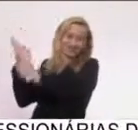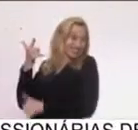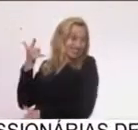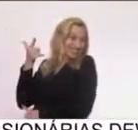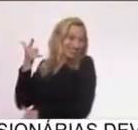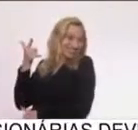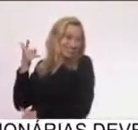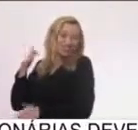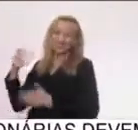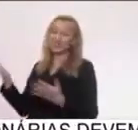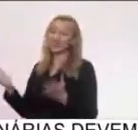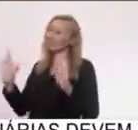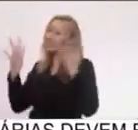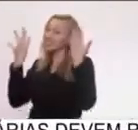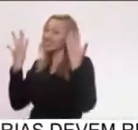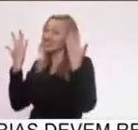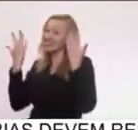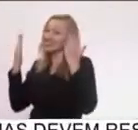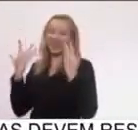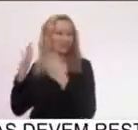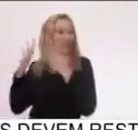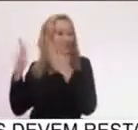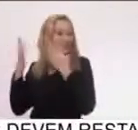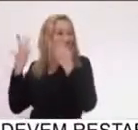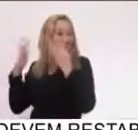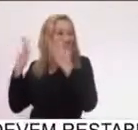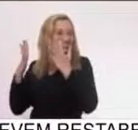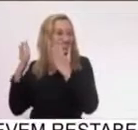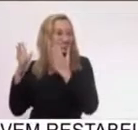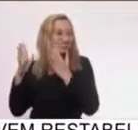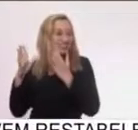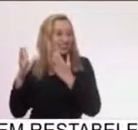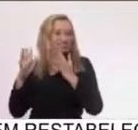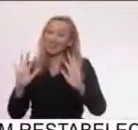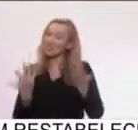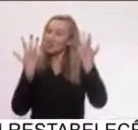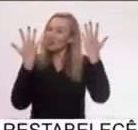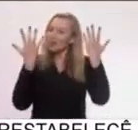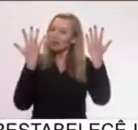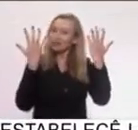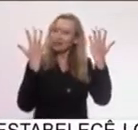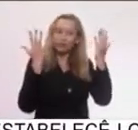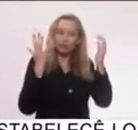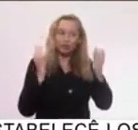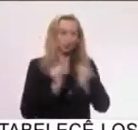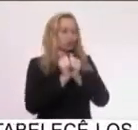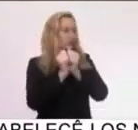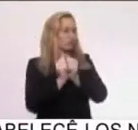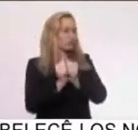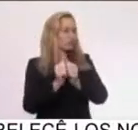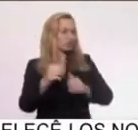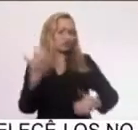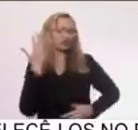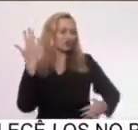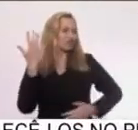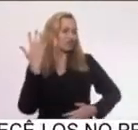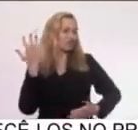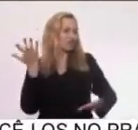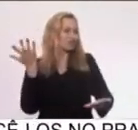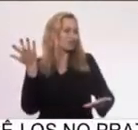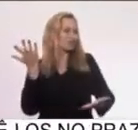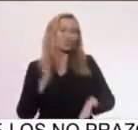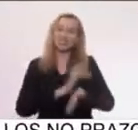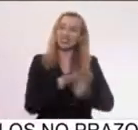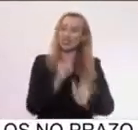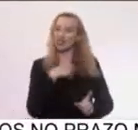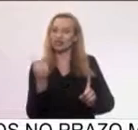regozijando, comemorando, aplaudindo, celebrando com esses facínoras que destroem a